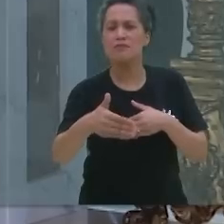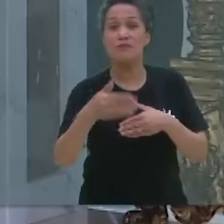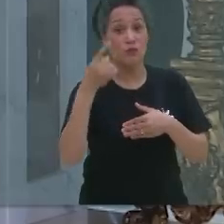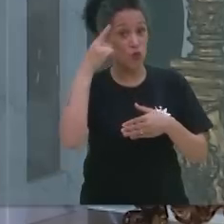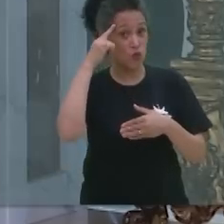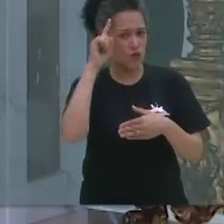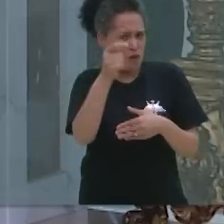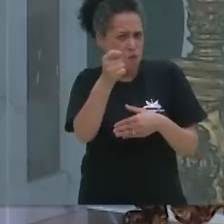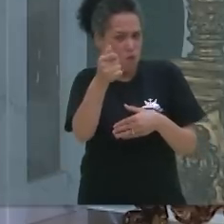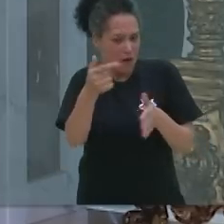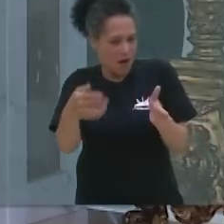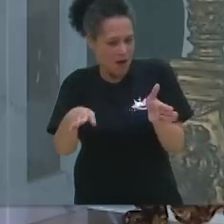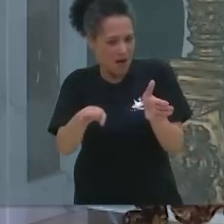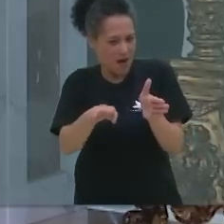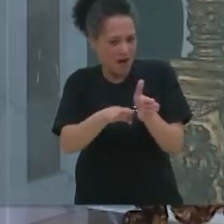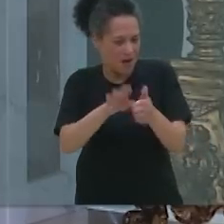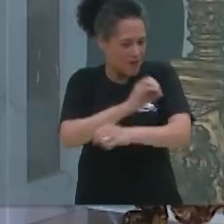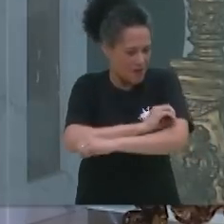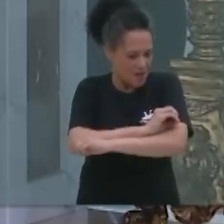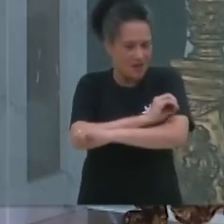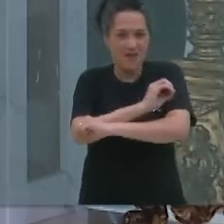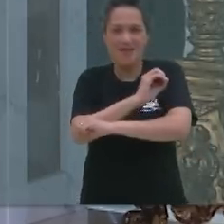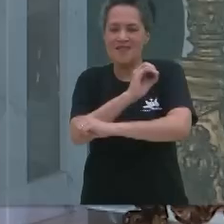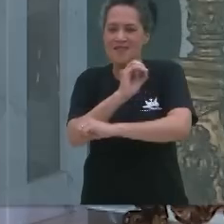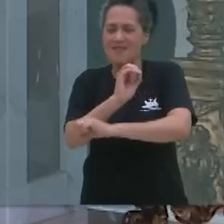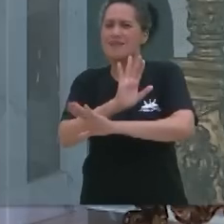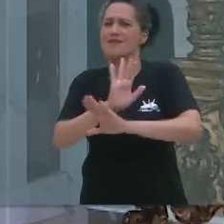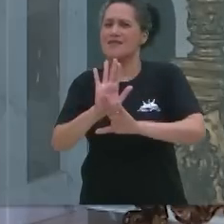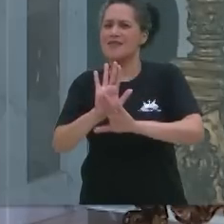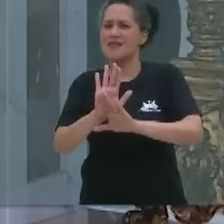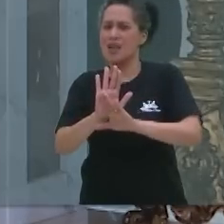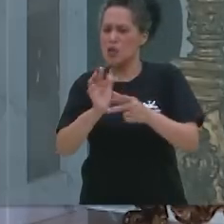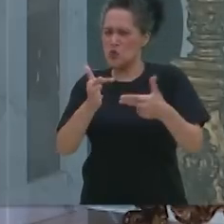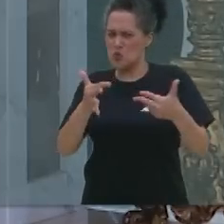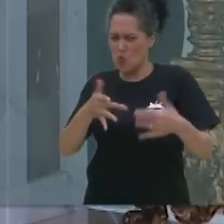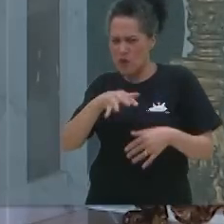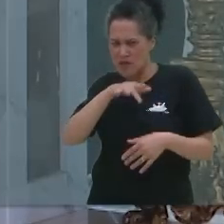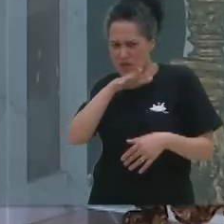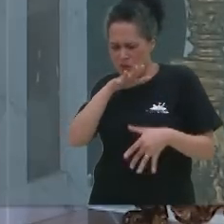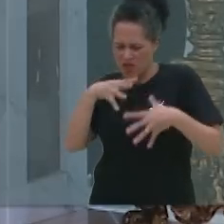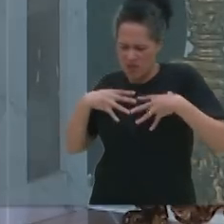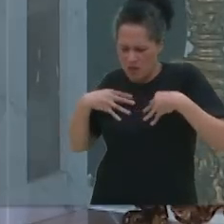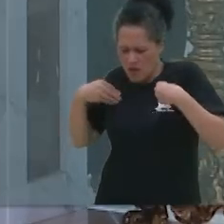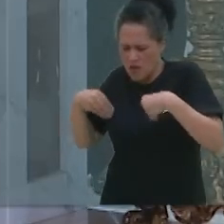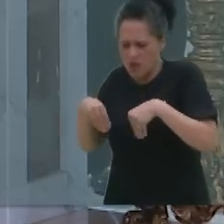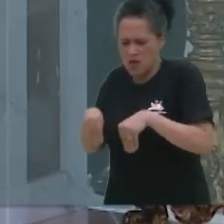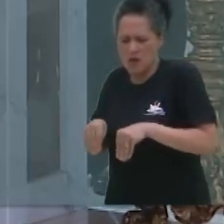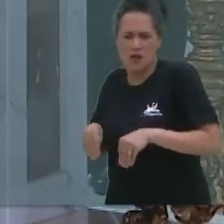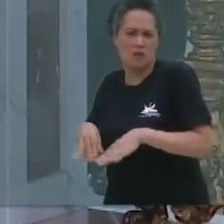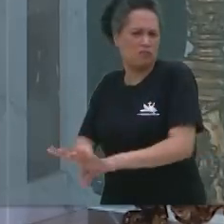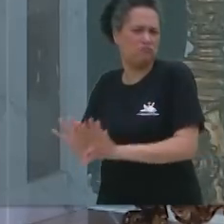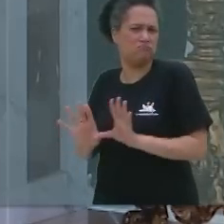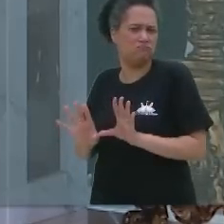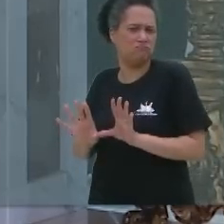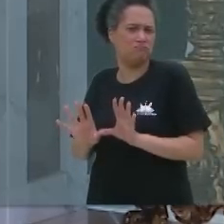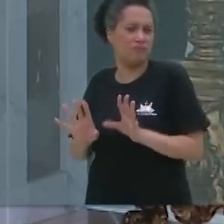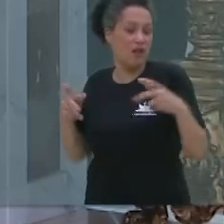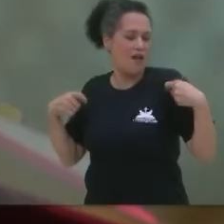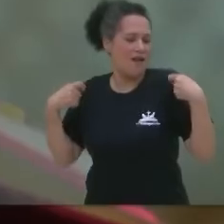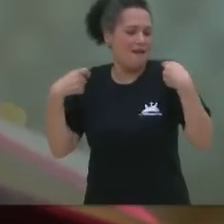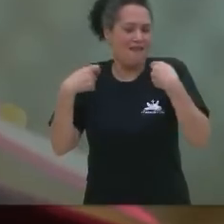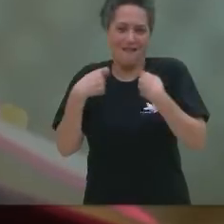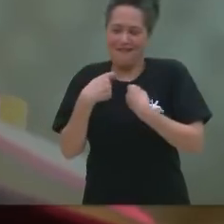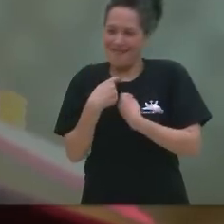vem chegando. Despojemo-nos das ações das trevas e vistamos as armas da luz.